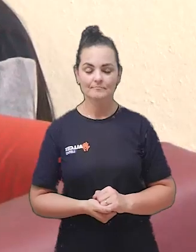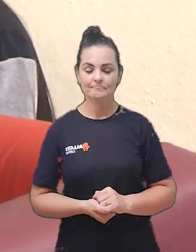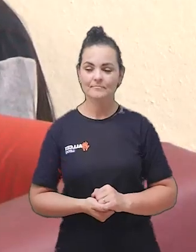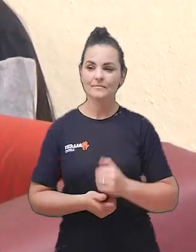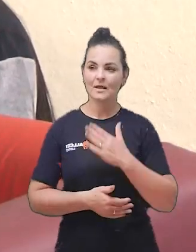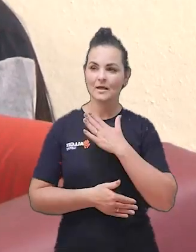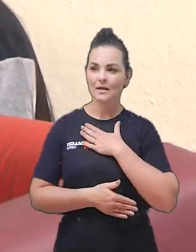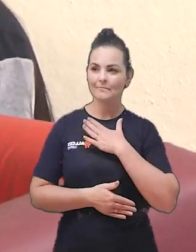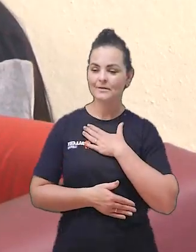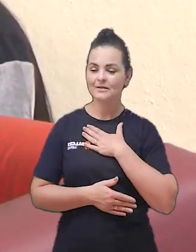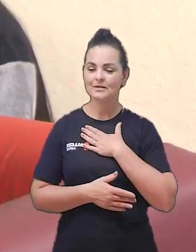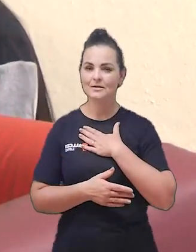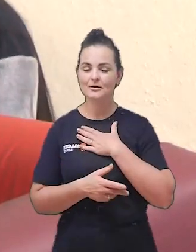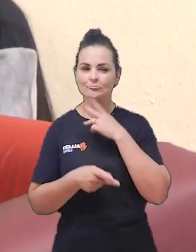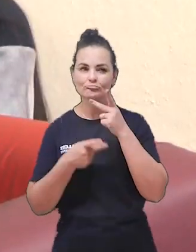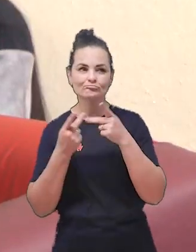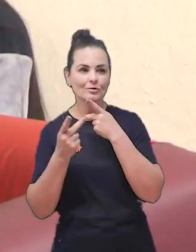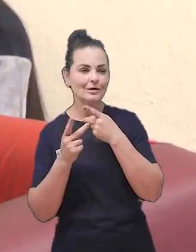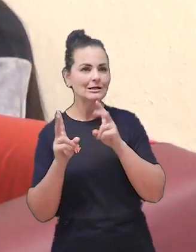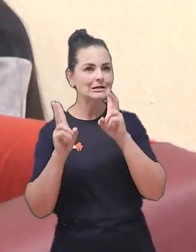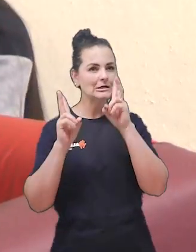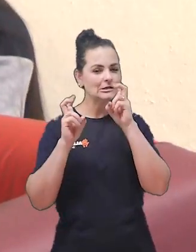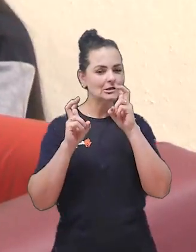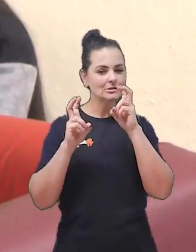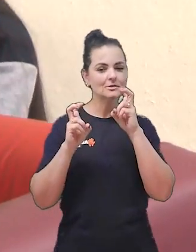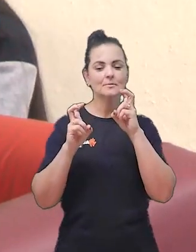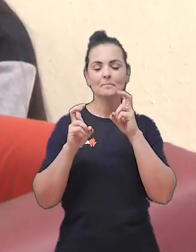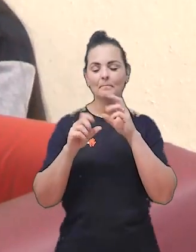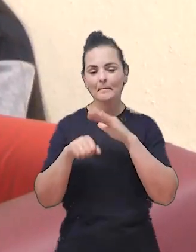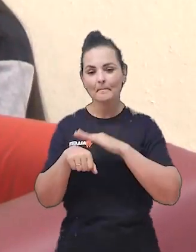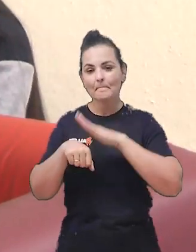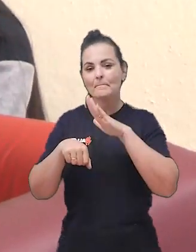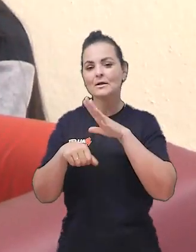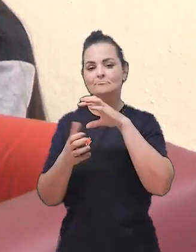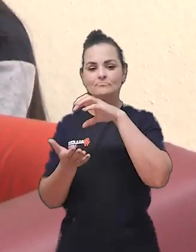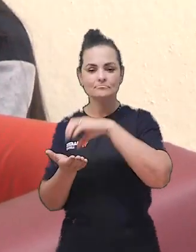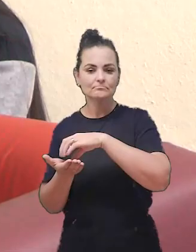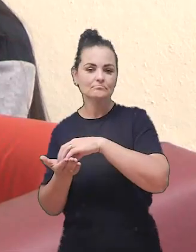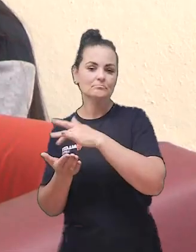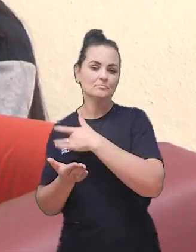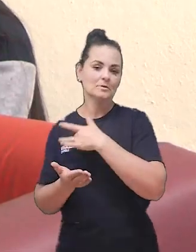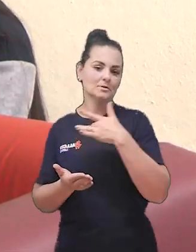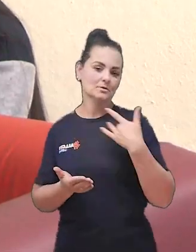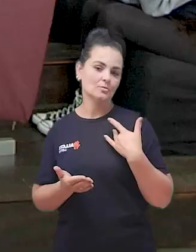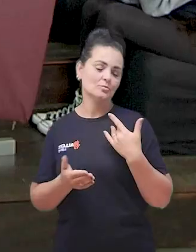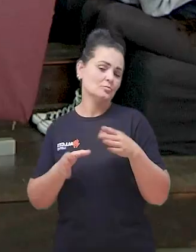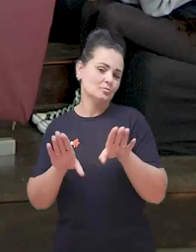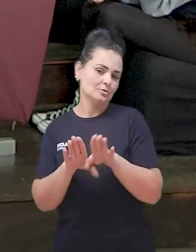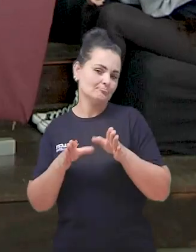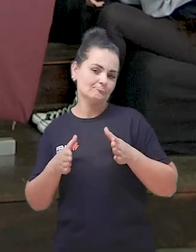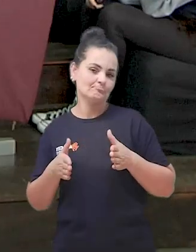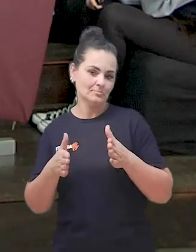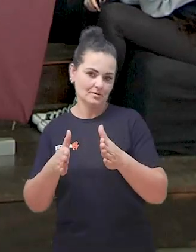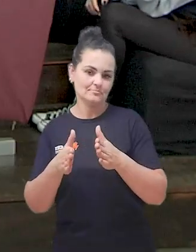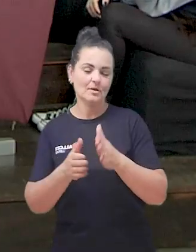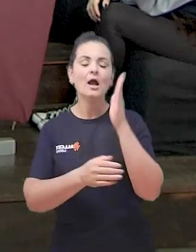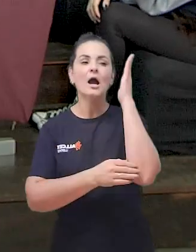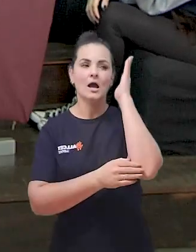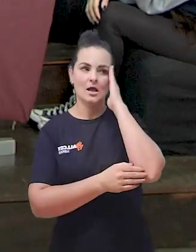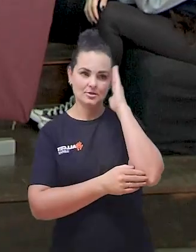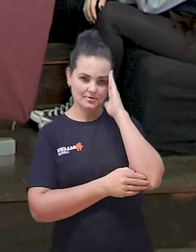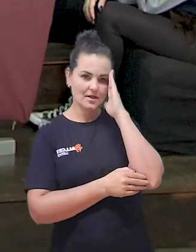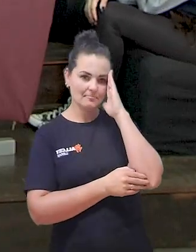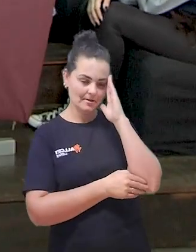como é que eu vou dizer, o meu tema dentro da Câmara seria mais voltado para a saúde e infraestrutura, né? Claro que educação